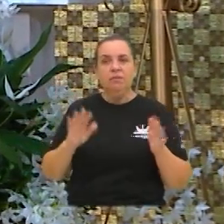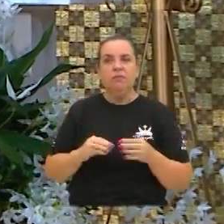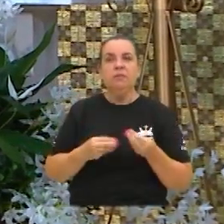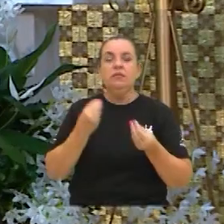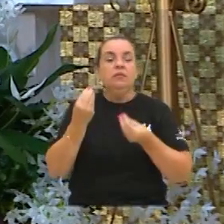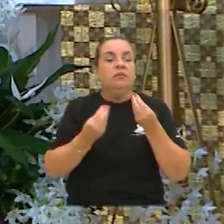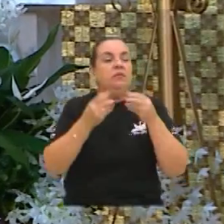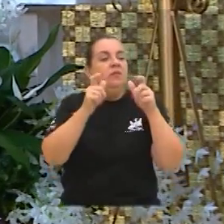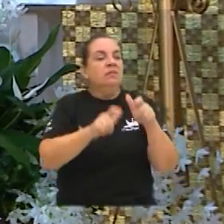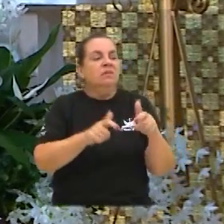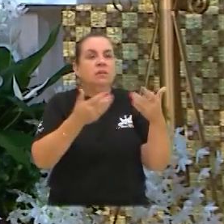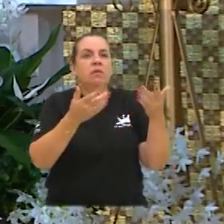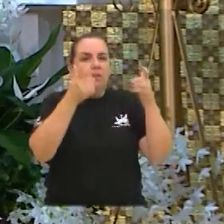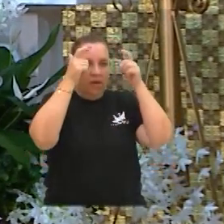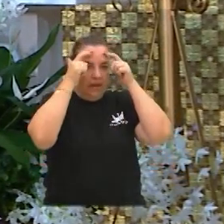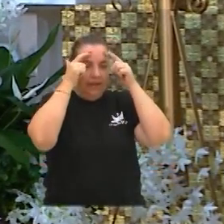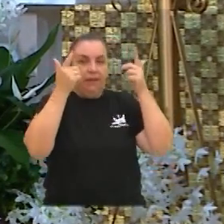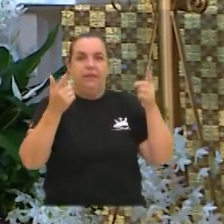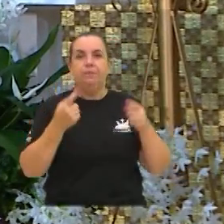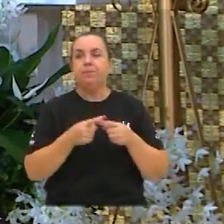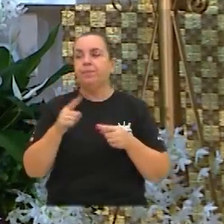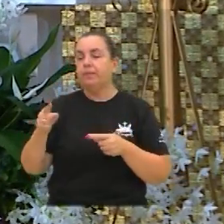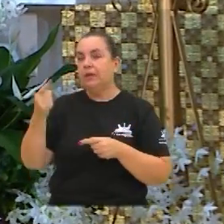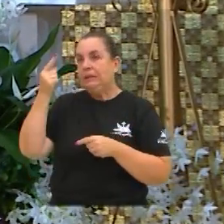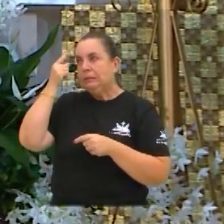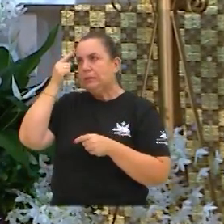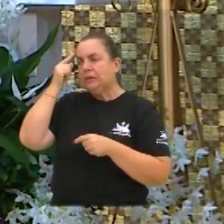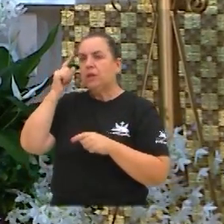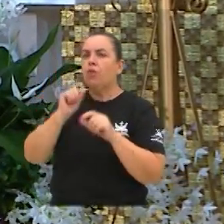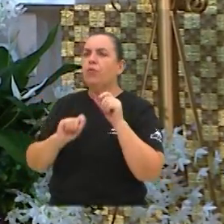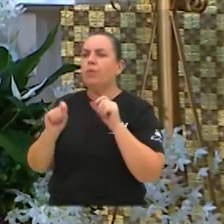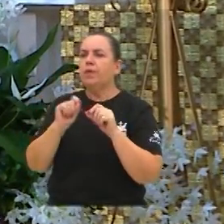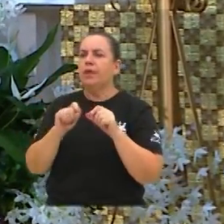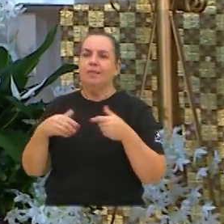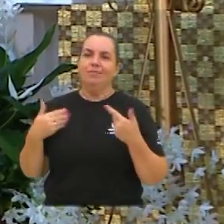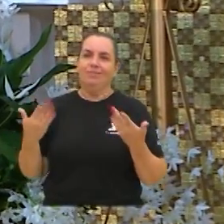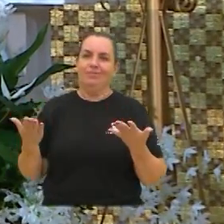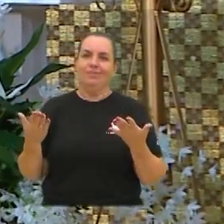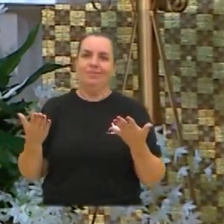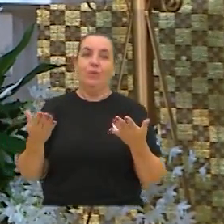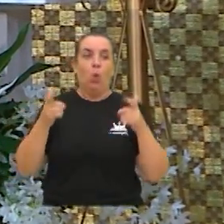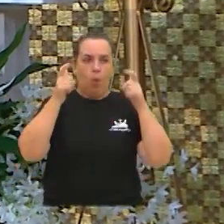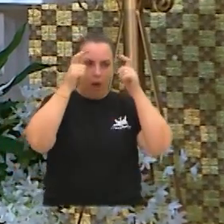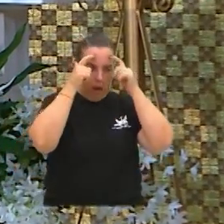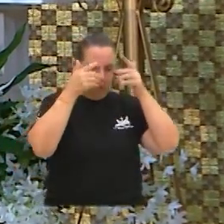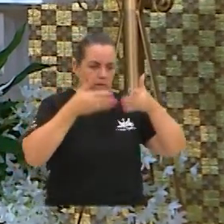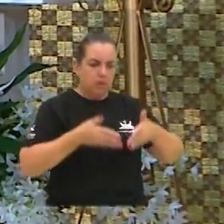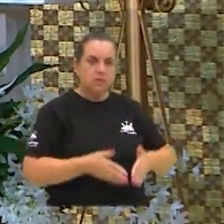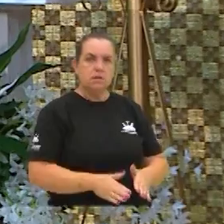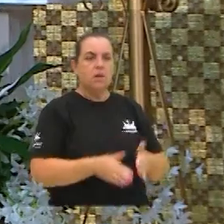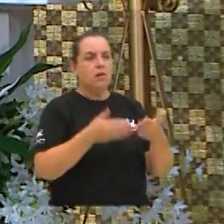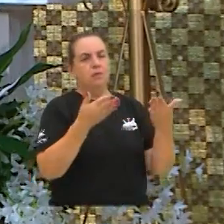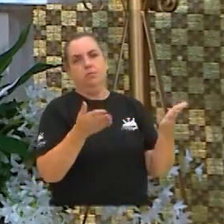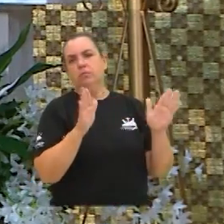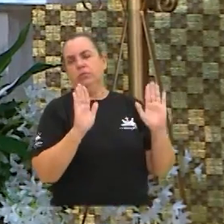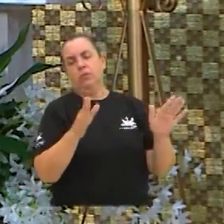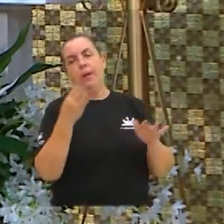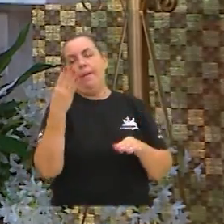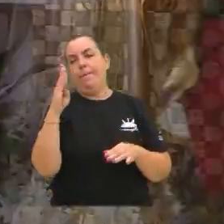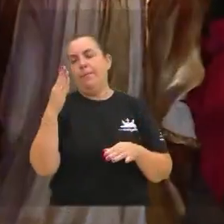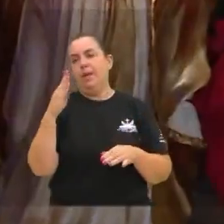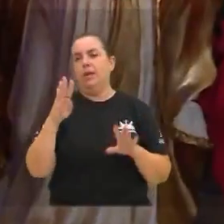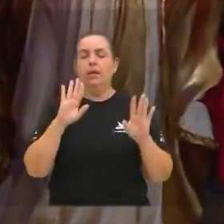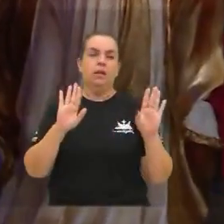Cadê o vosso rei? Porque na cabeça deles, ora, quando o rei nascer, que seja, eles sabiam que era Belém,